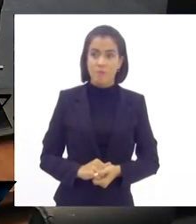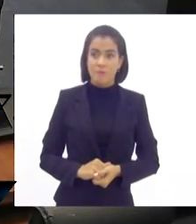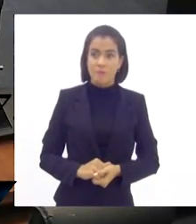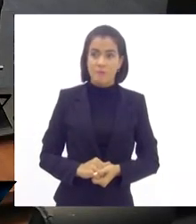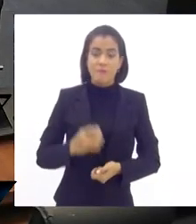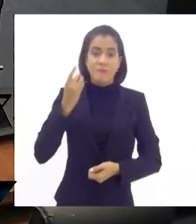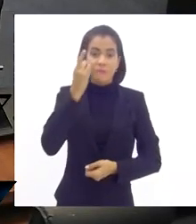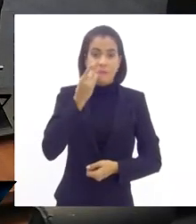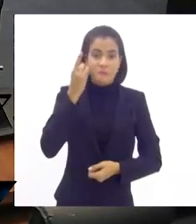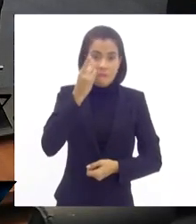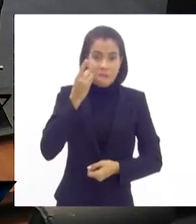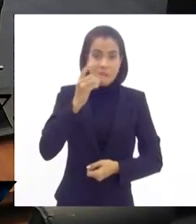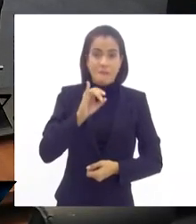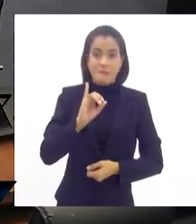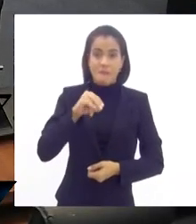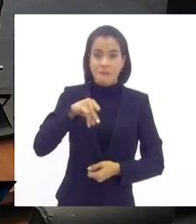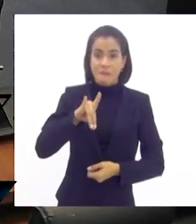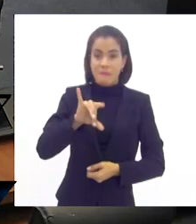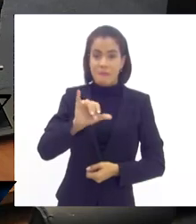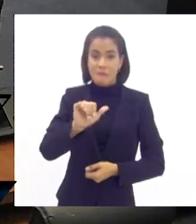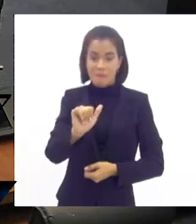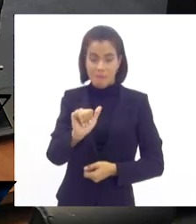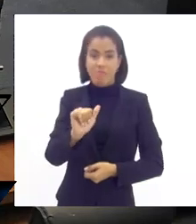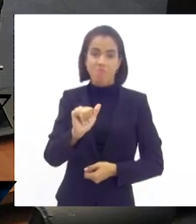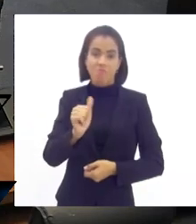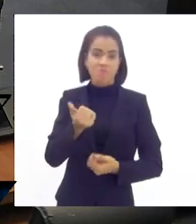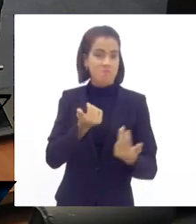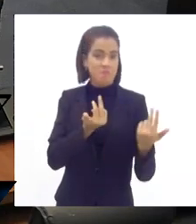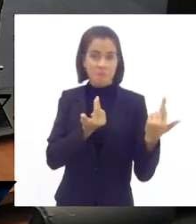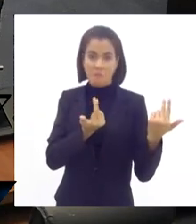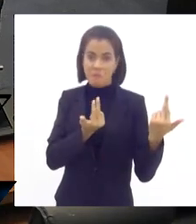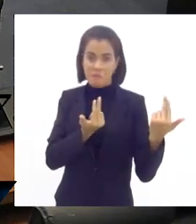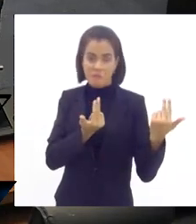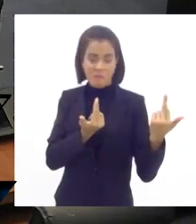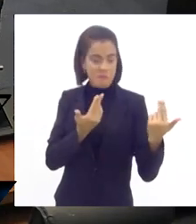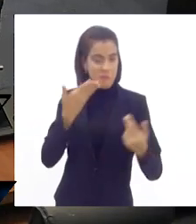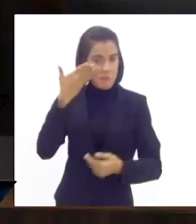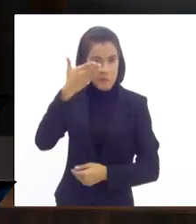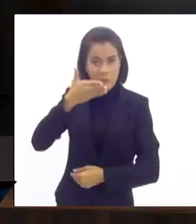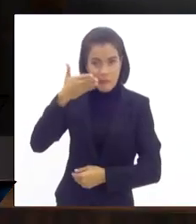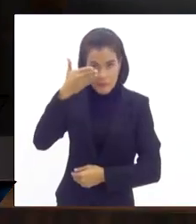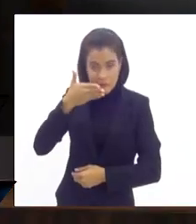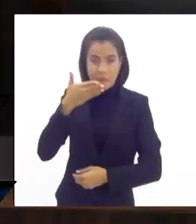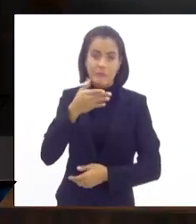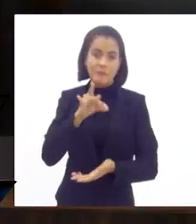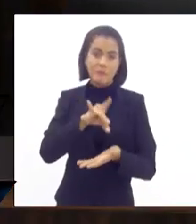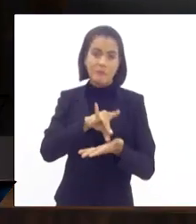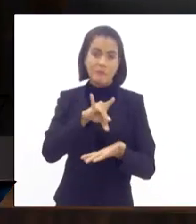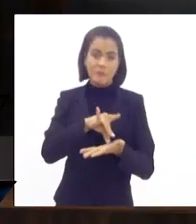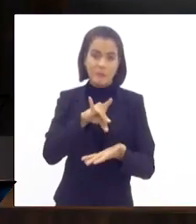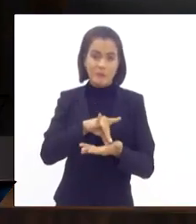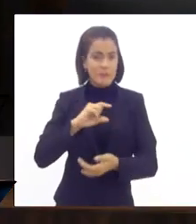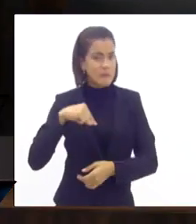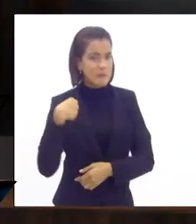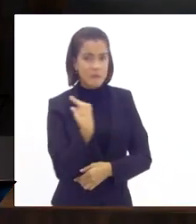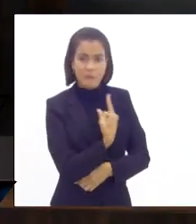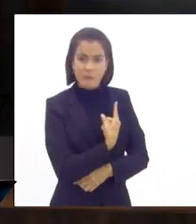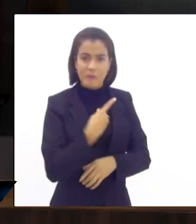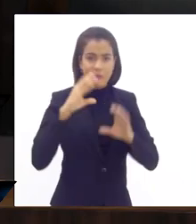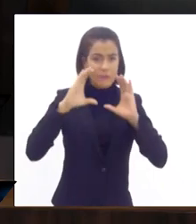deputada índia armelau Faço das suas as minhas palavras Realmente todos nós